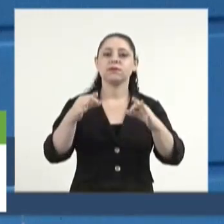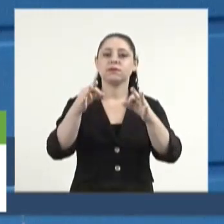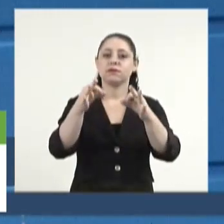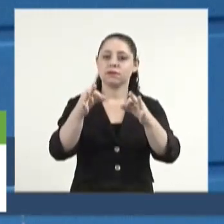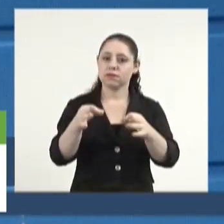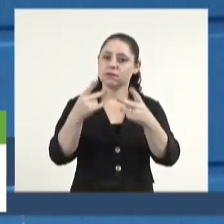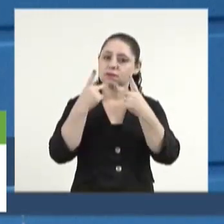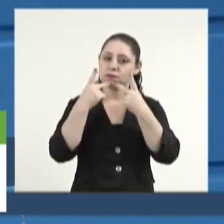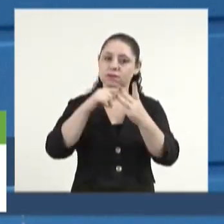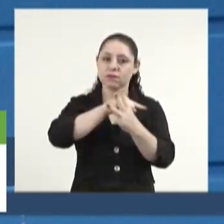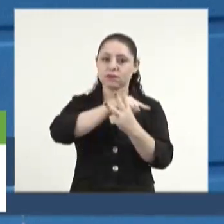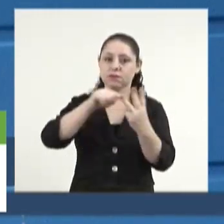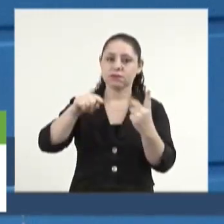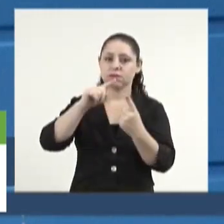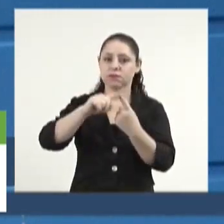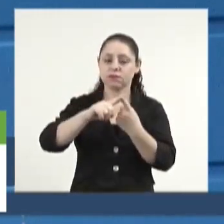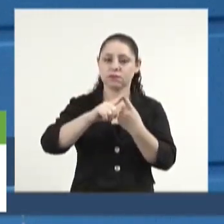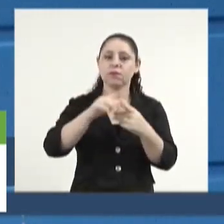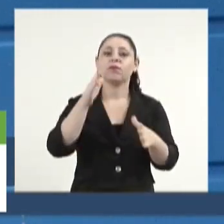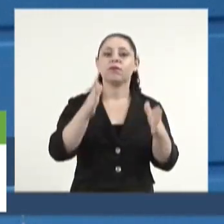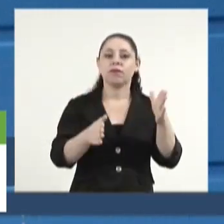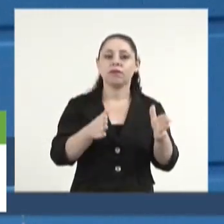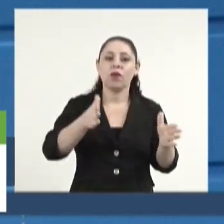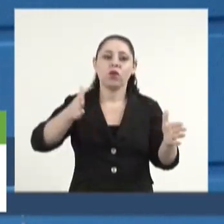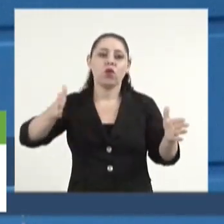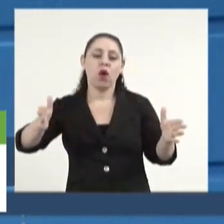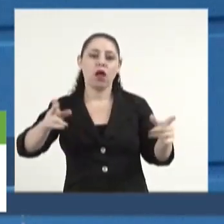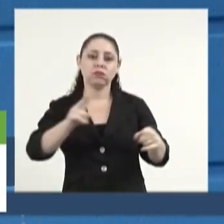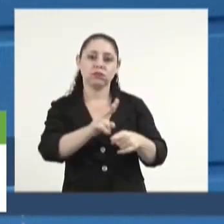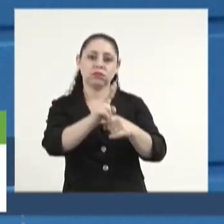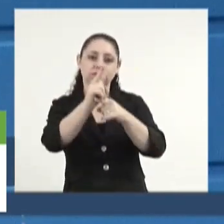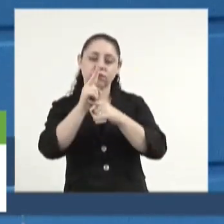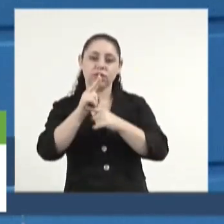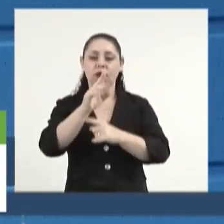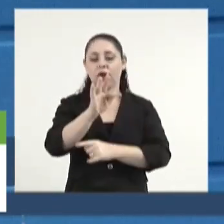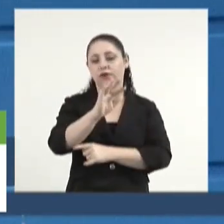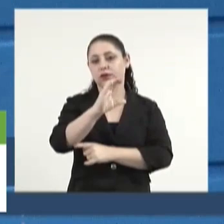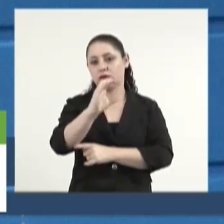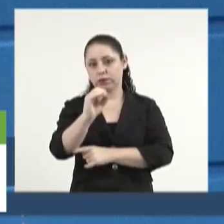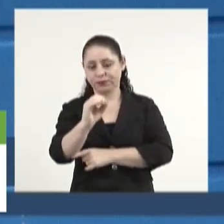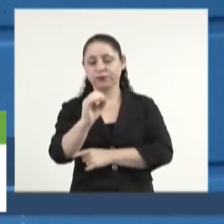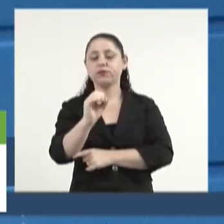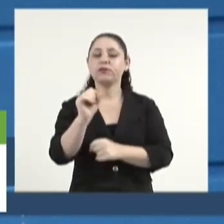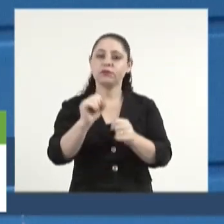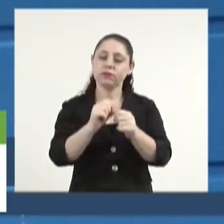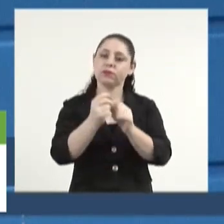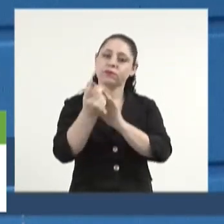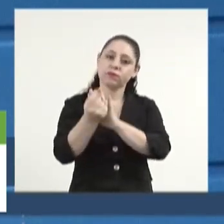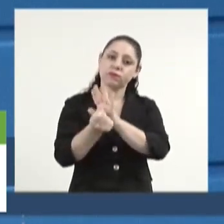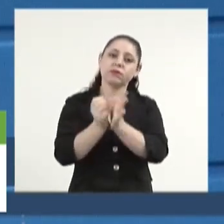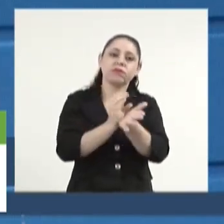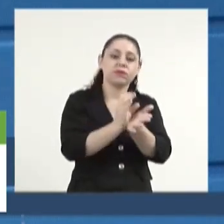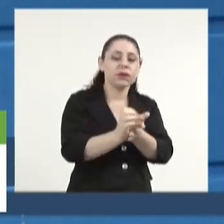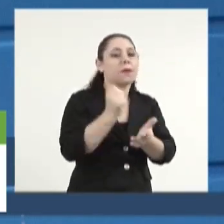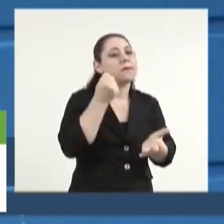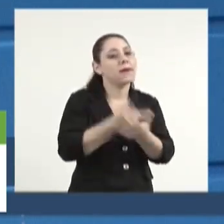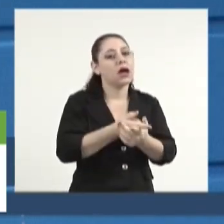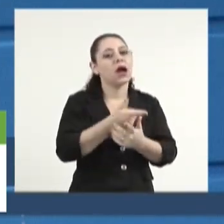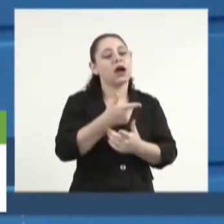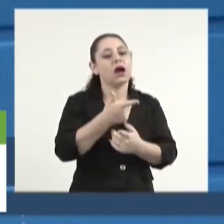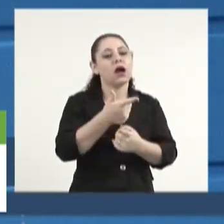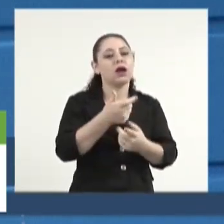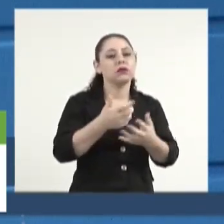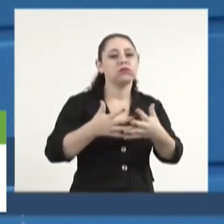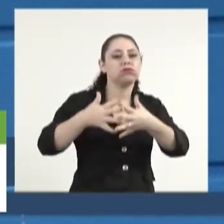adequada. São 3 medidas. 1, prorrogação do financiamento dos FCOs. Quem fez o investimento, uma colheitadeira, está pagando,